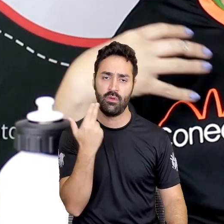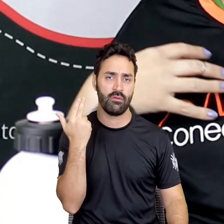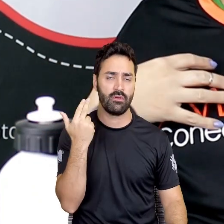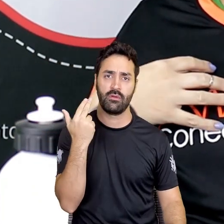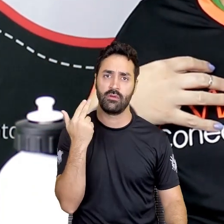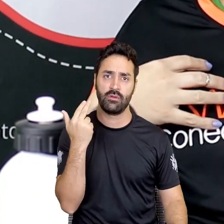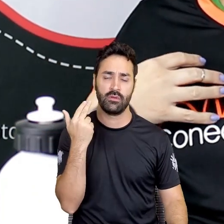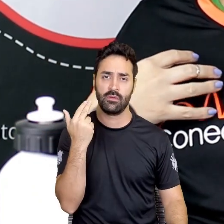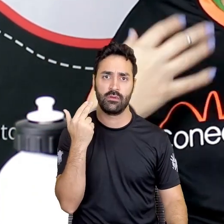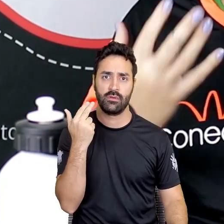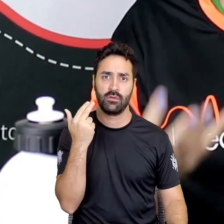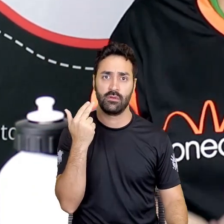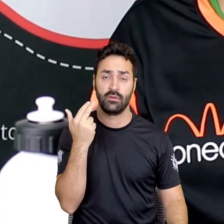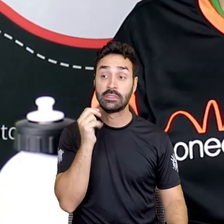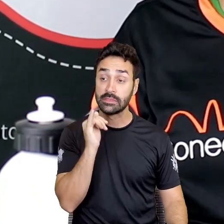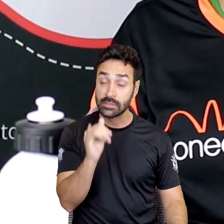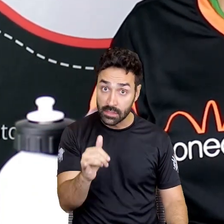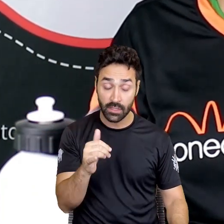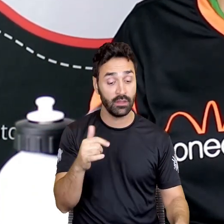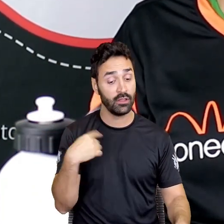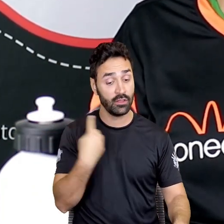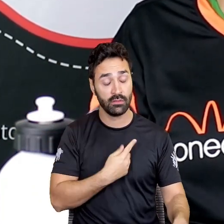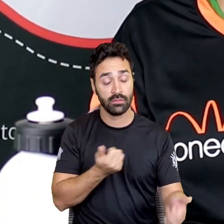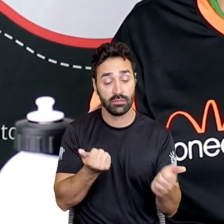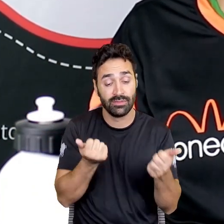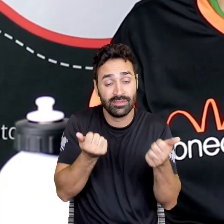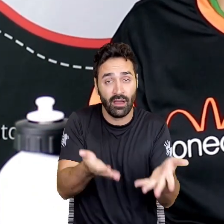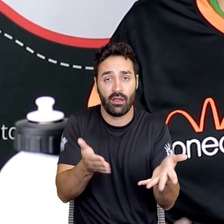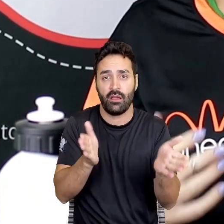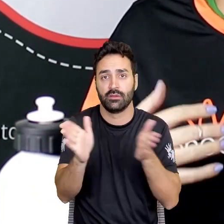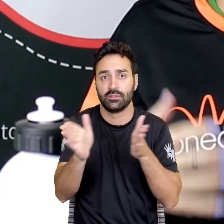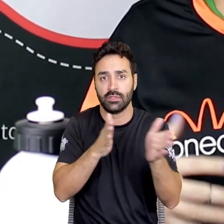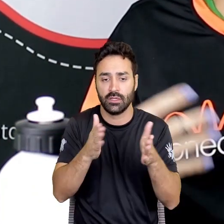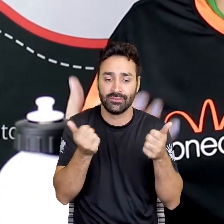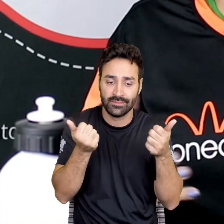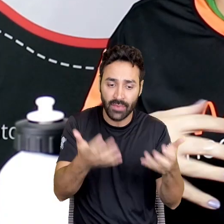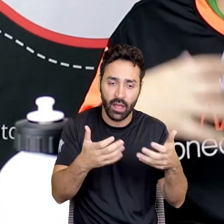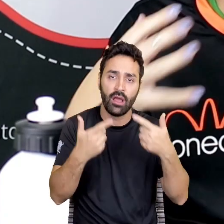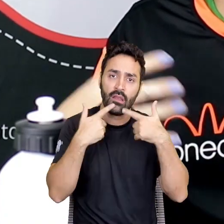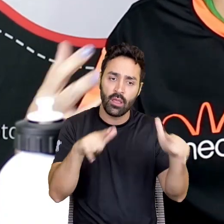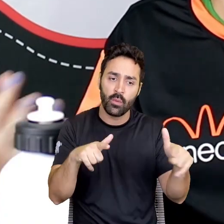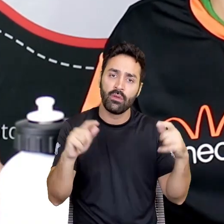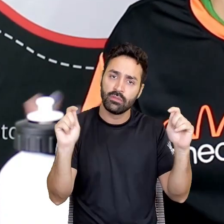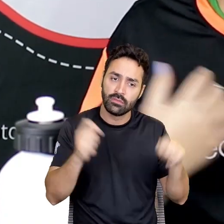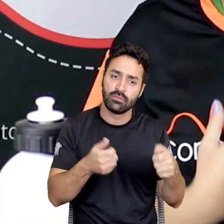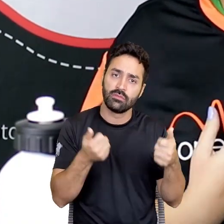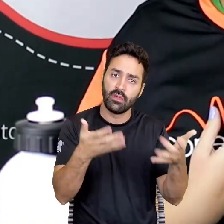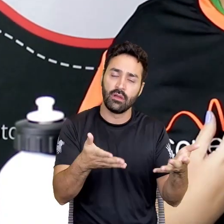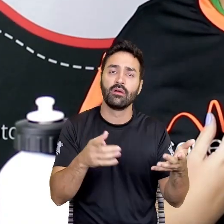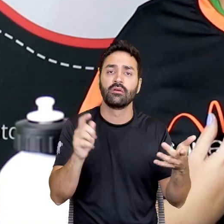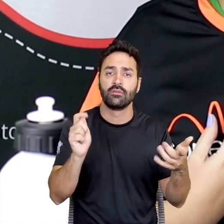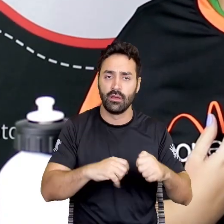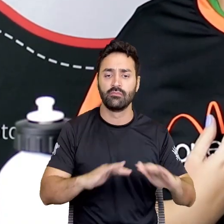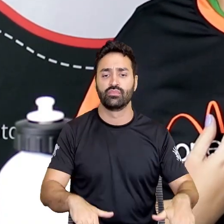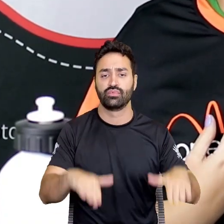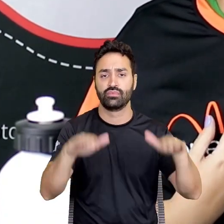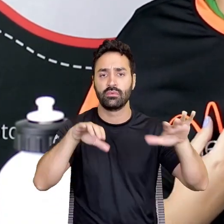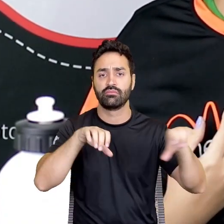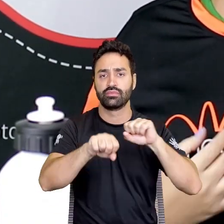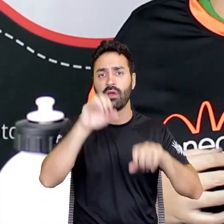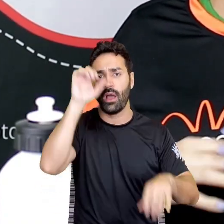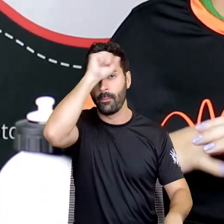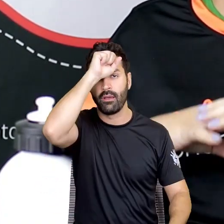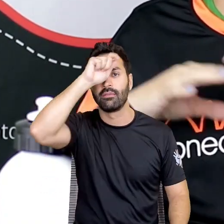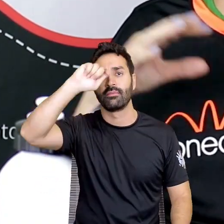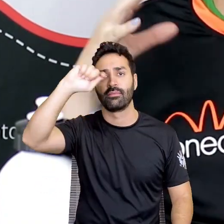que a gente forneça acesso, essa informação, essa formação é possível.